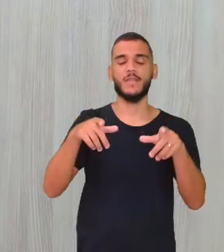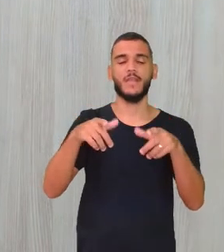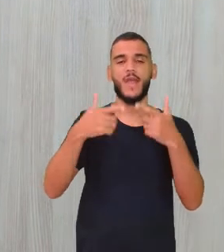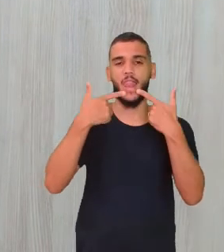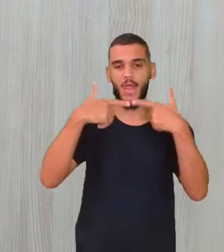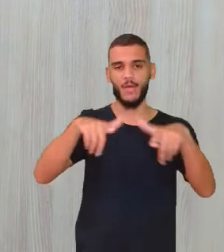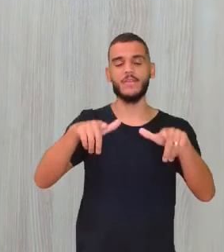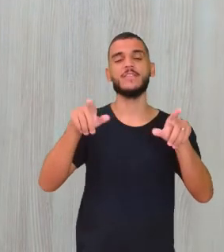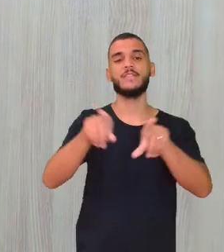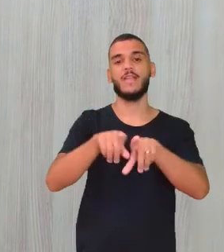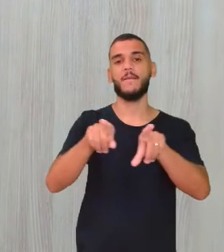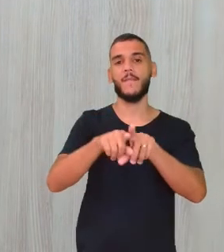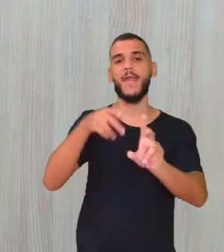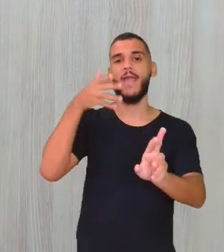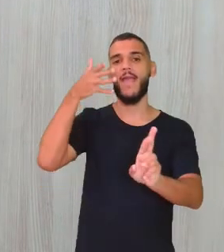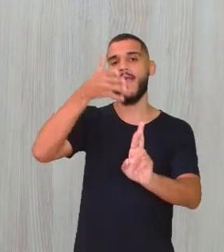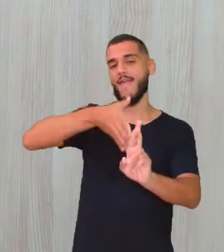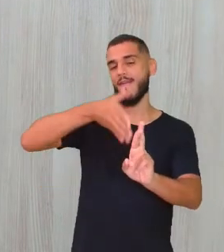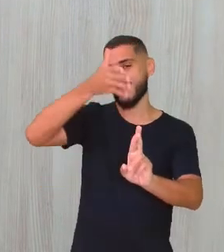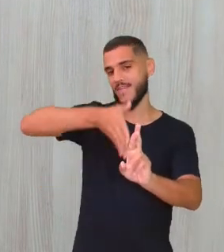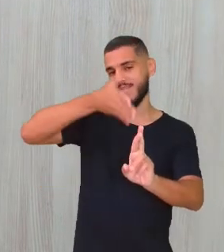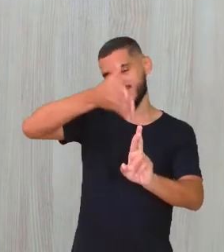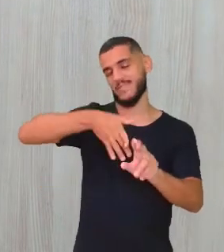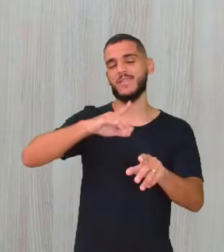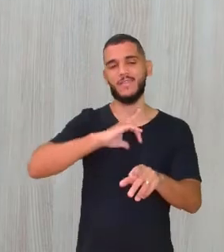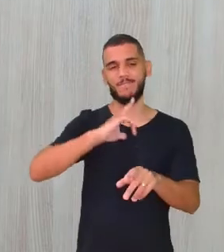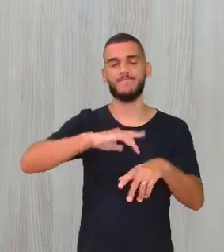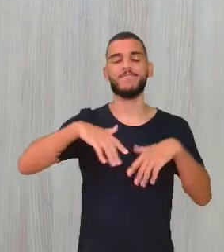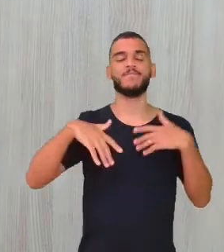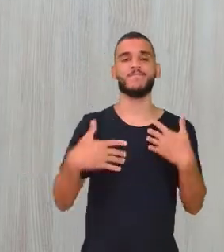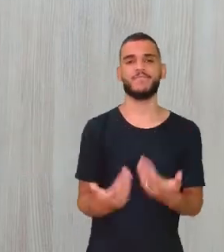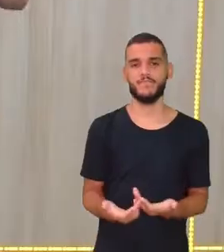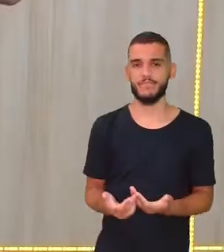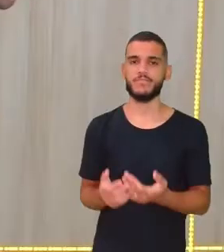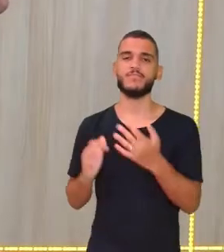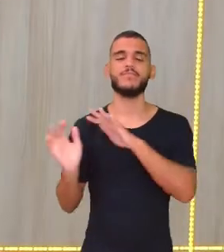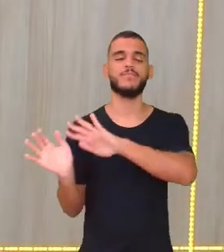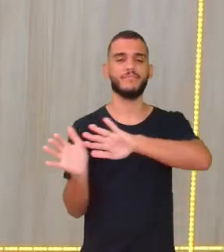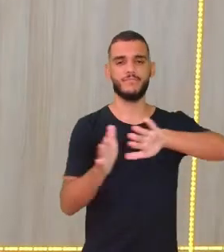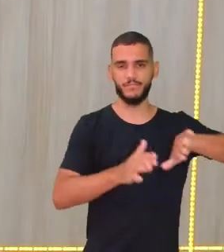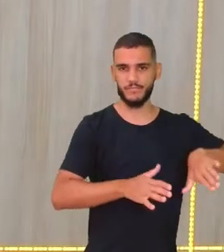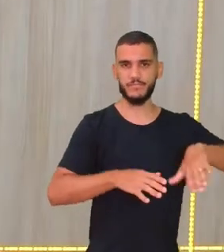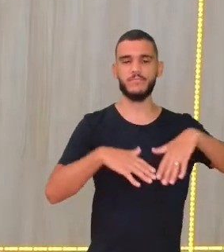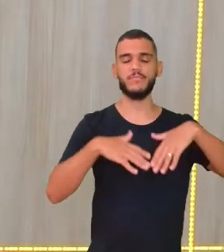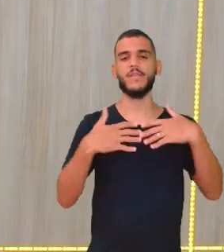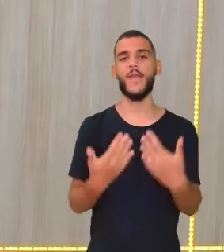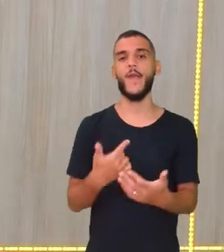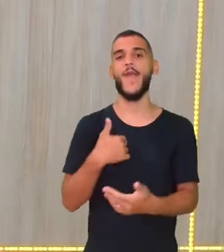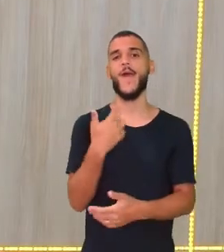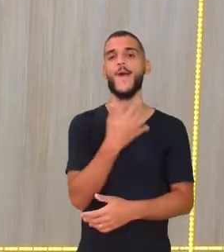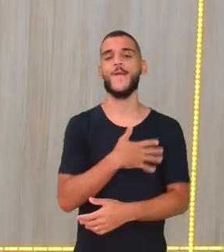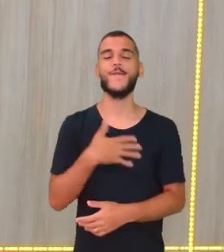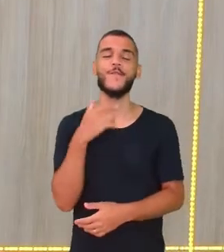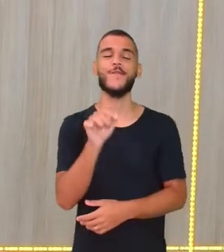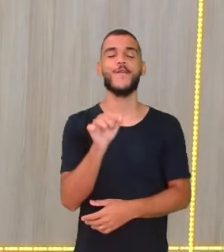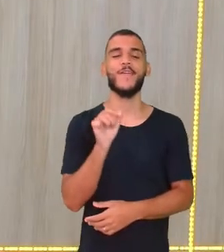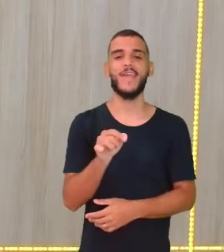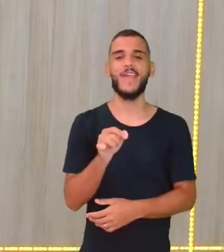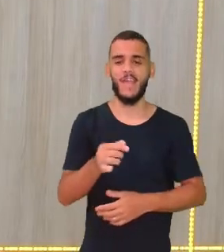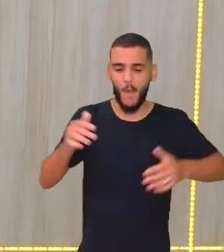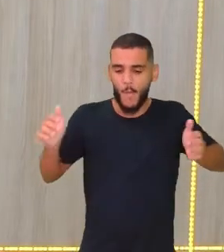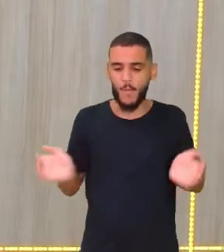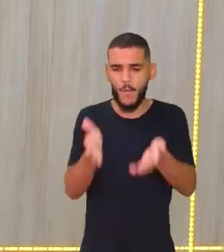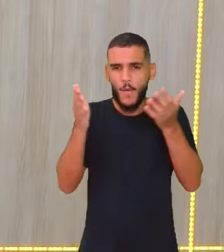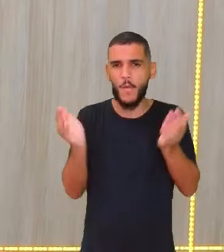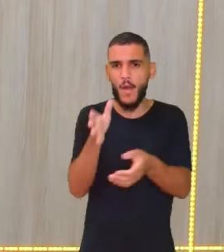Professora Camila, eu gosto de instigar um pouco, né, a curiosidade dos nossos alunos, porque eu sei, alunos e alunas, porque eu